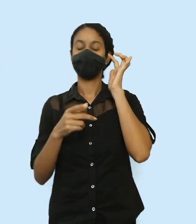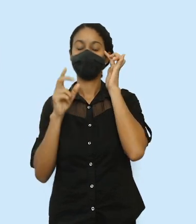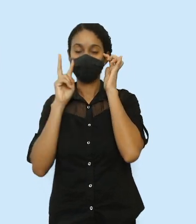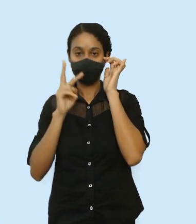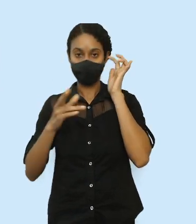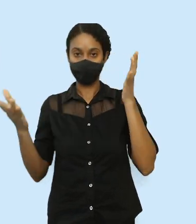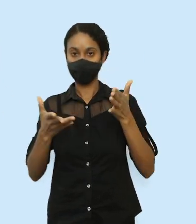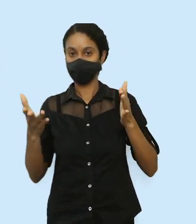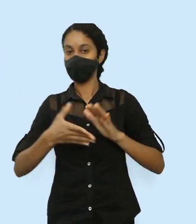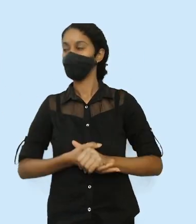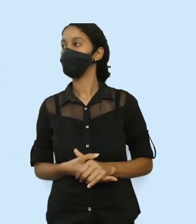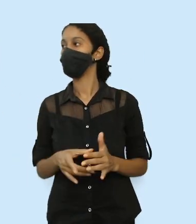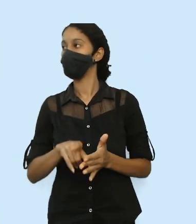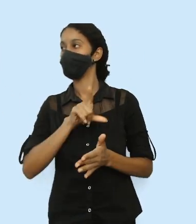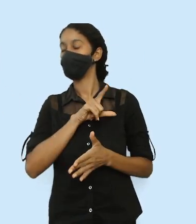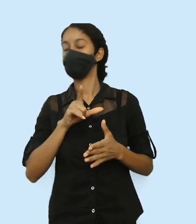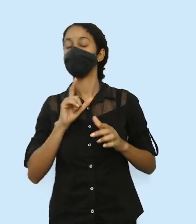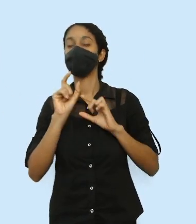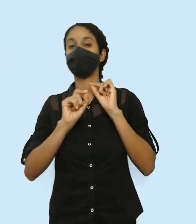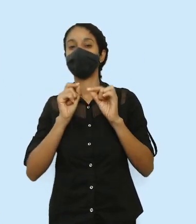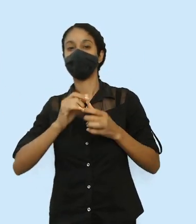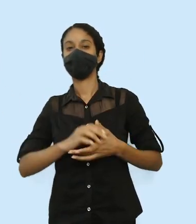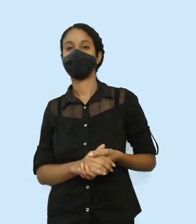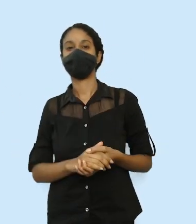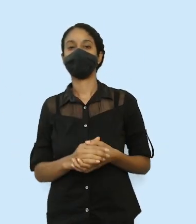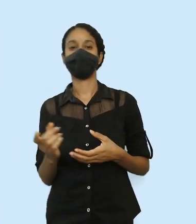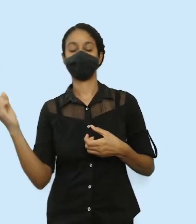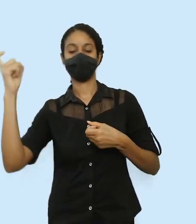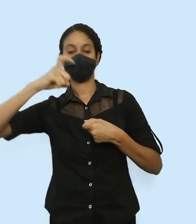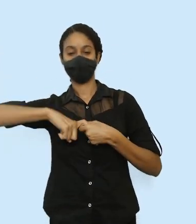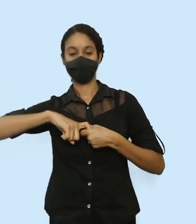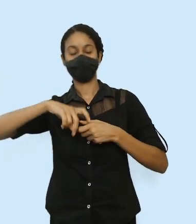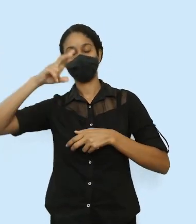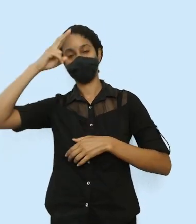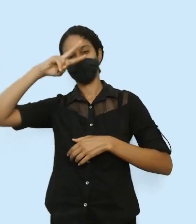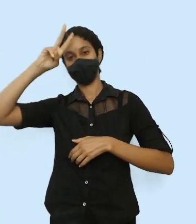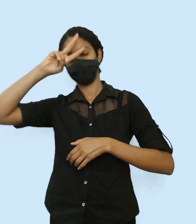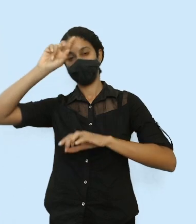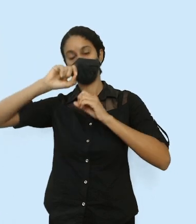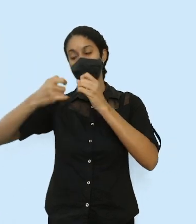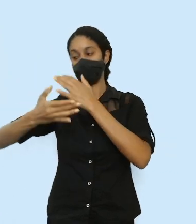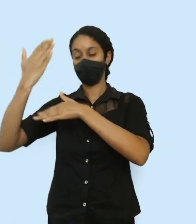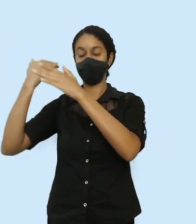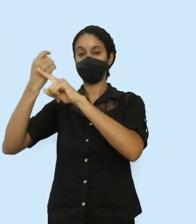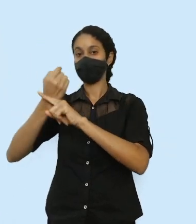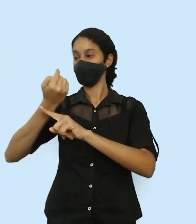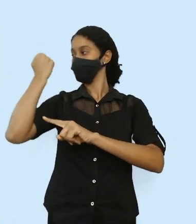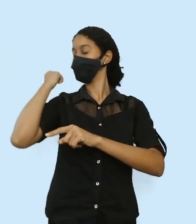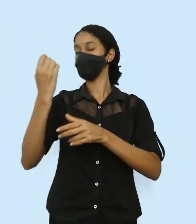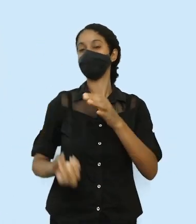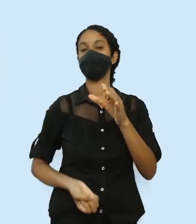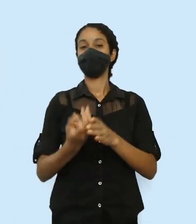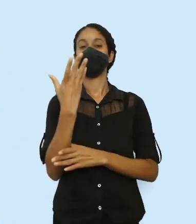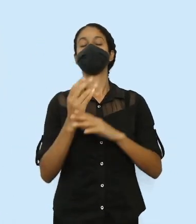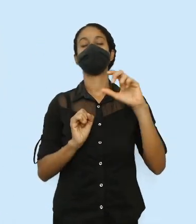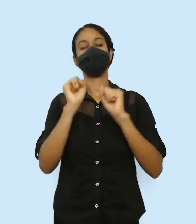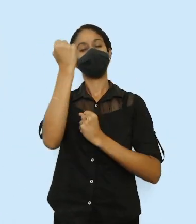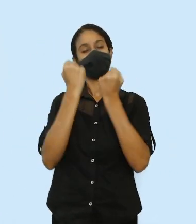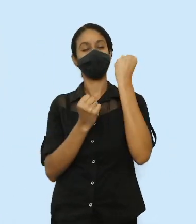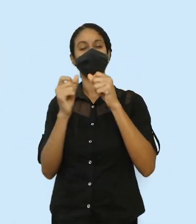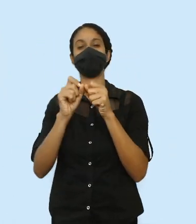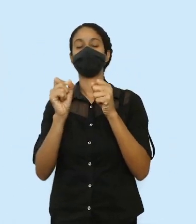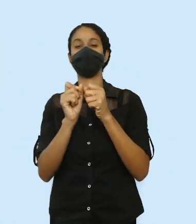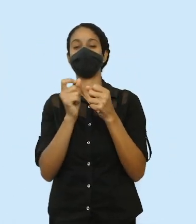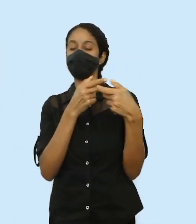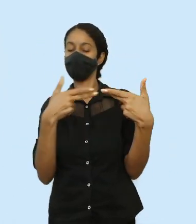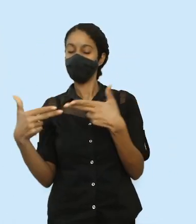só. Antes de tudo, voltamos na história e a gente conversa sobre o surgimento das fábricas, a produção em série,